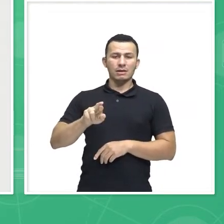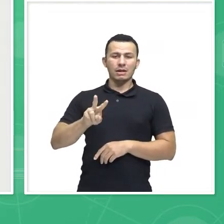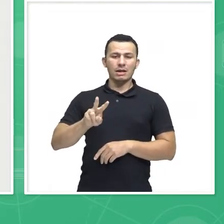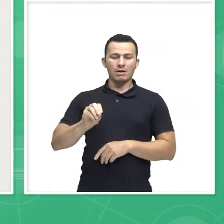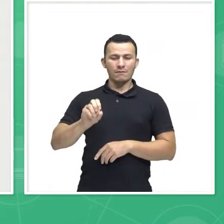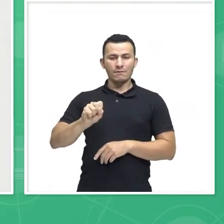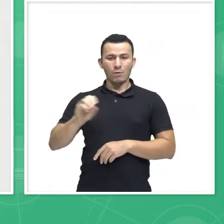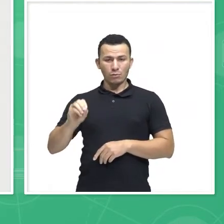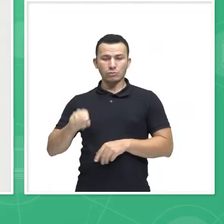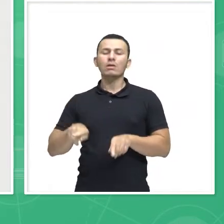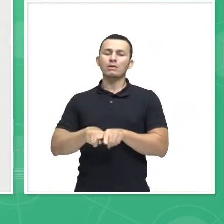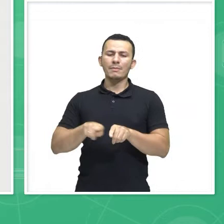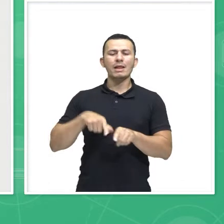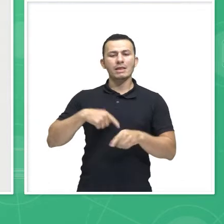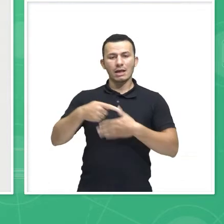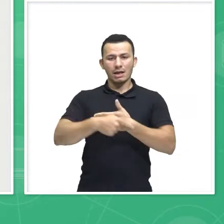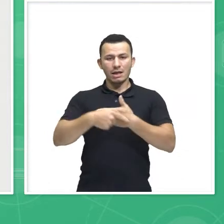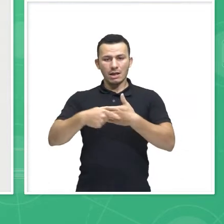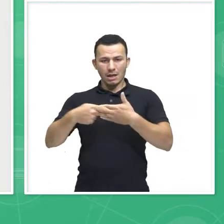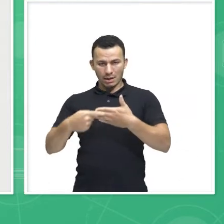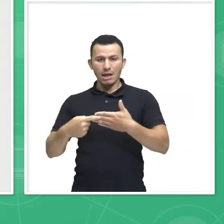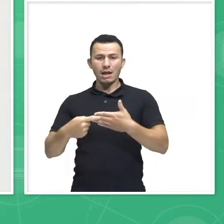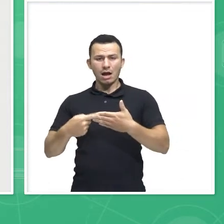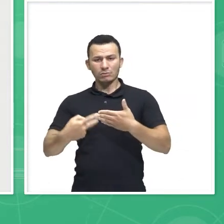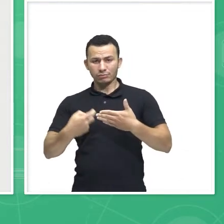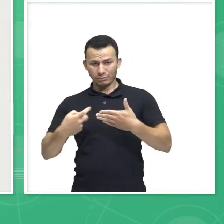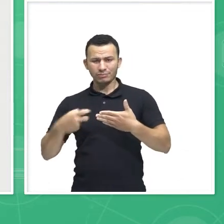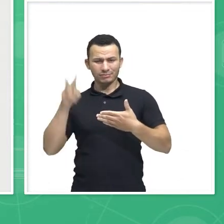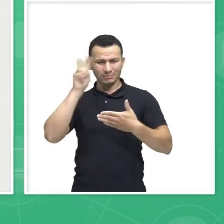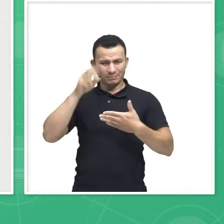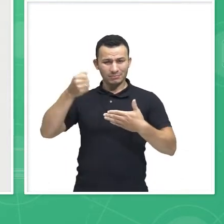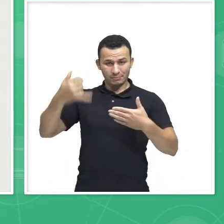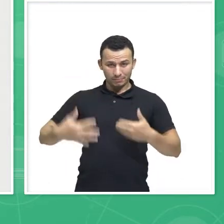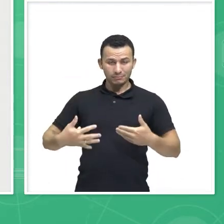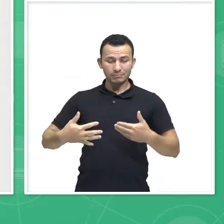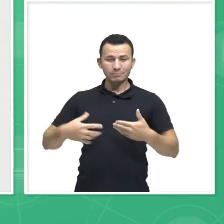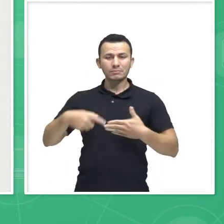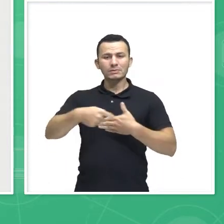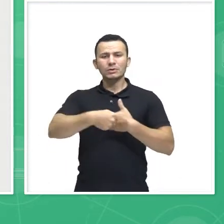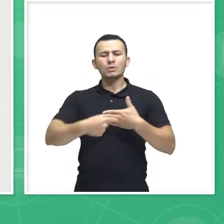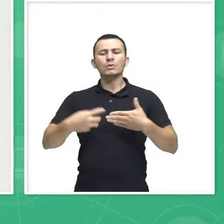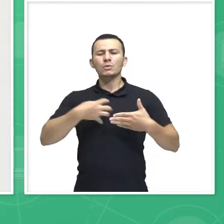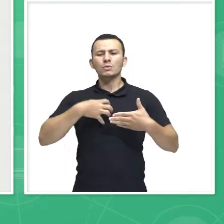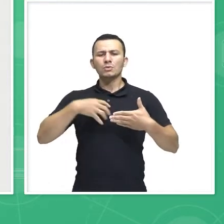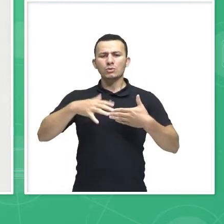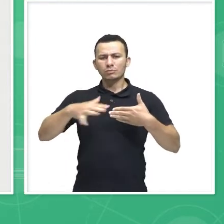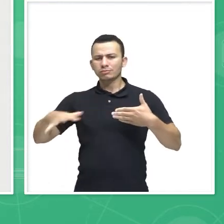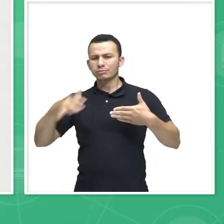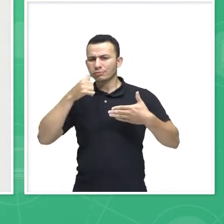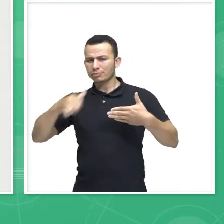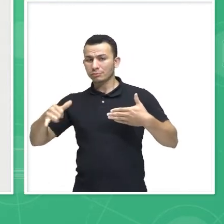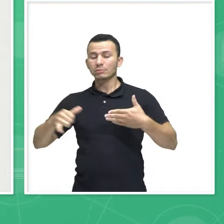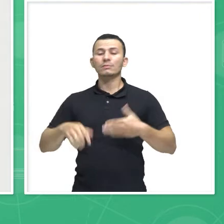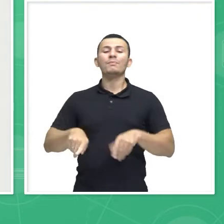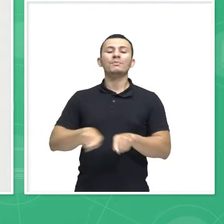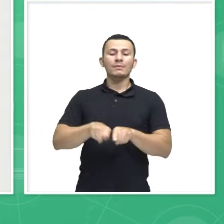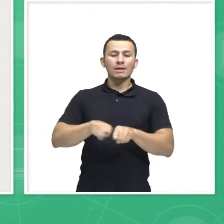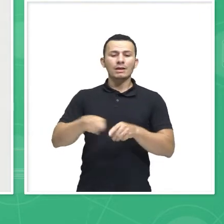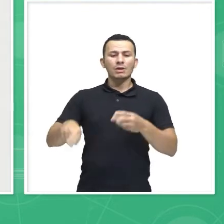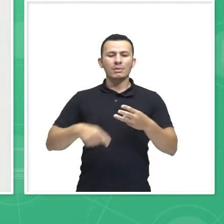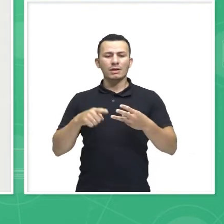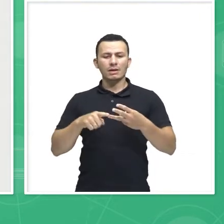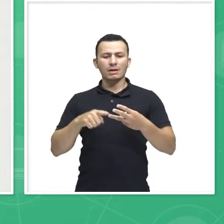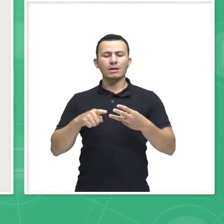a linha lateral que nós acabamos de comentar né Isso aqui é sensível a vibrações e a respiração dele